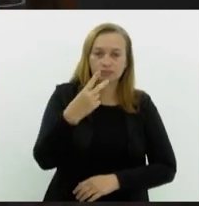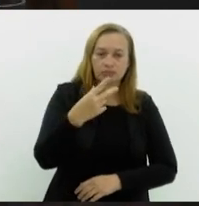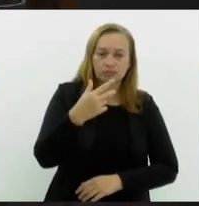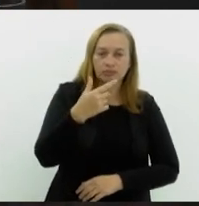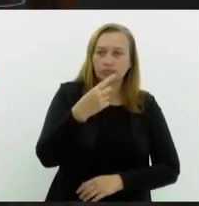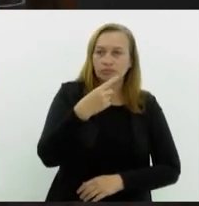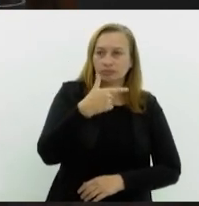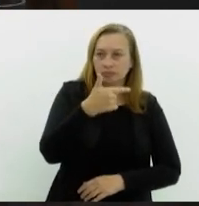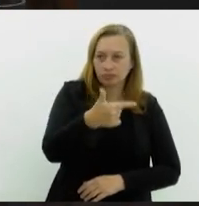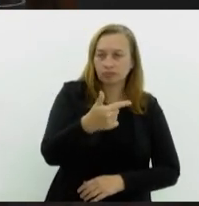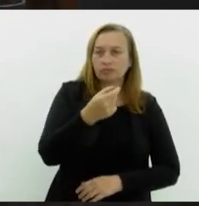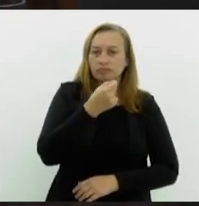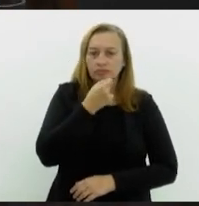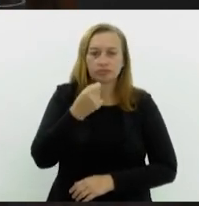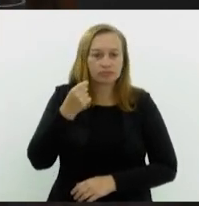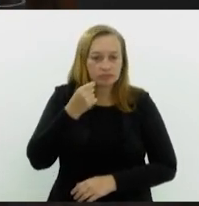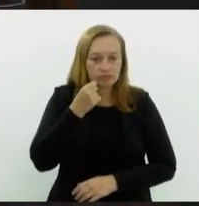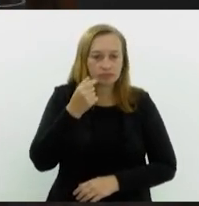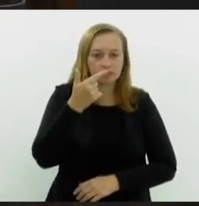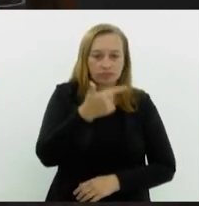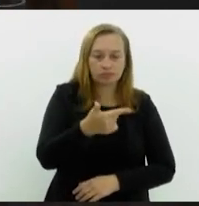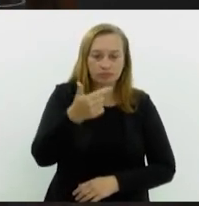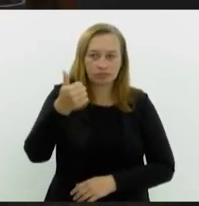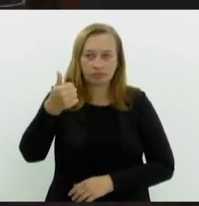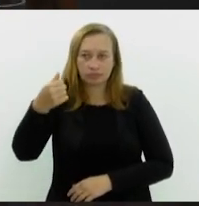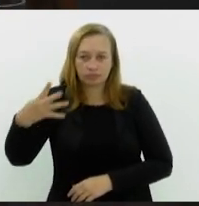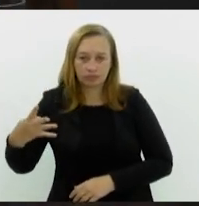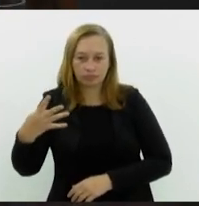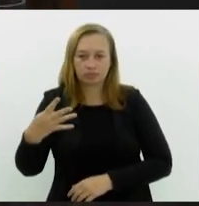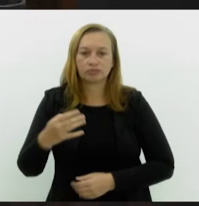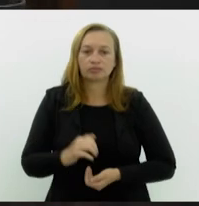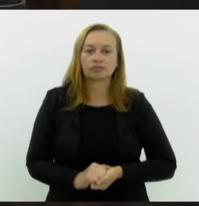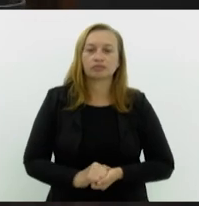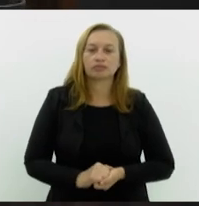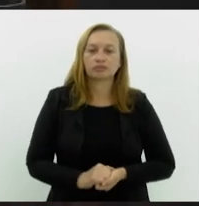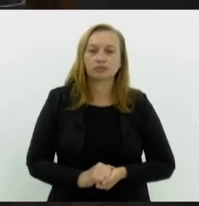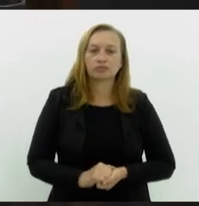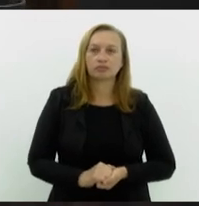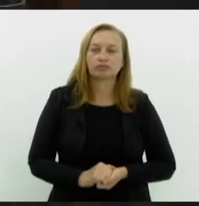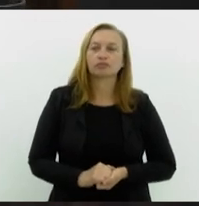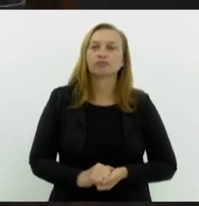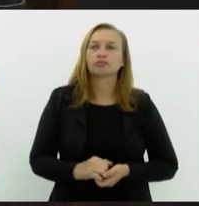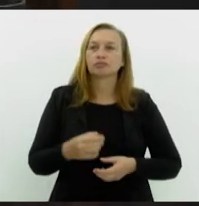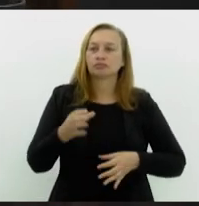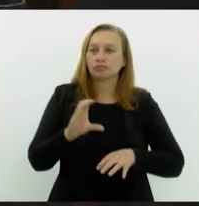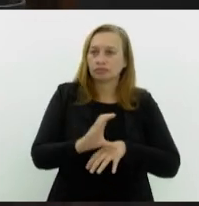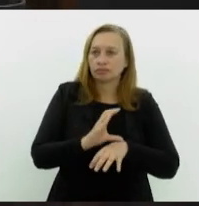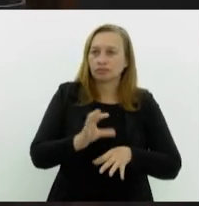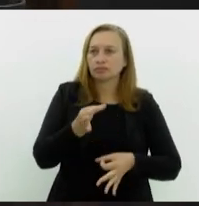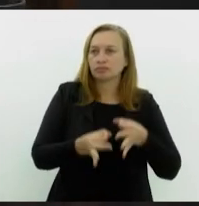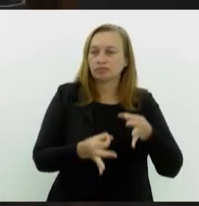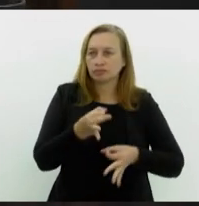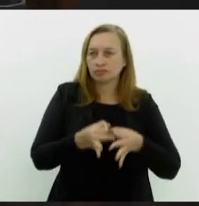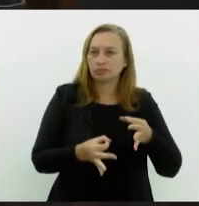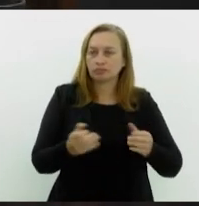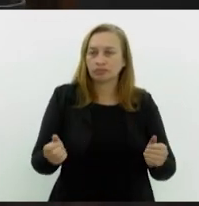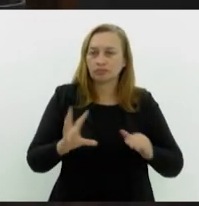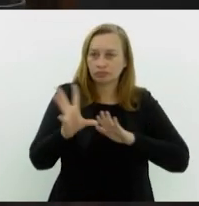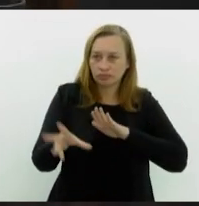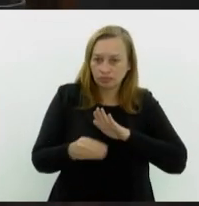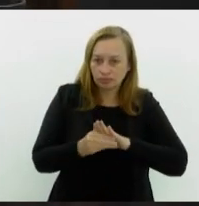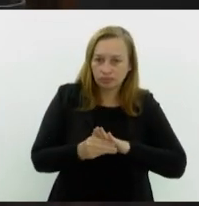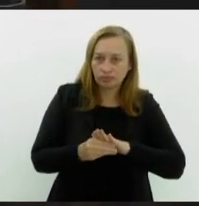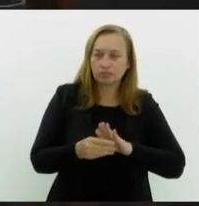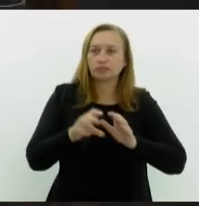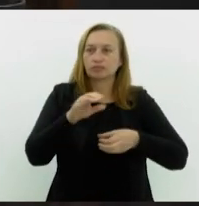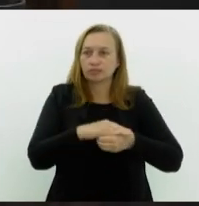para regulamentar o programa Consumo Responsável na forma que menciona. Pareceres das comissões de Constituição, Justiça, Superior Juridicidade, com emenda.